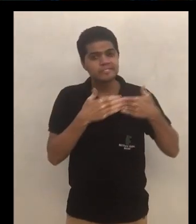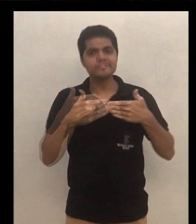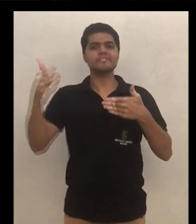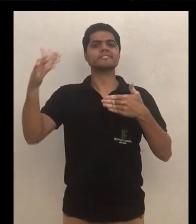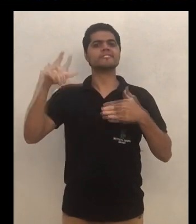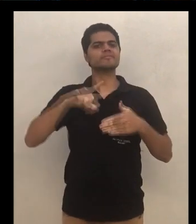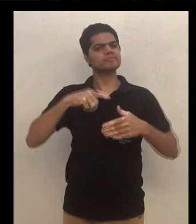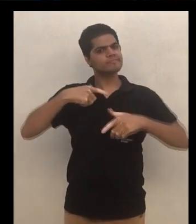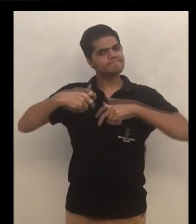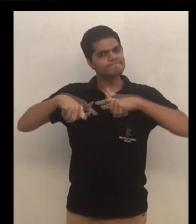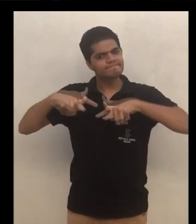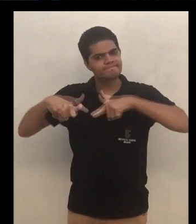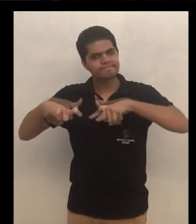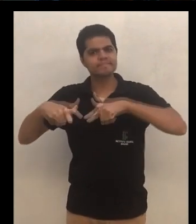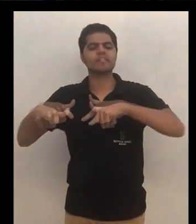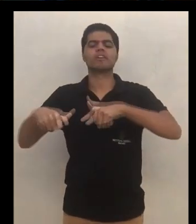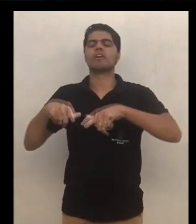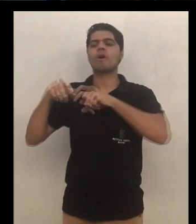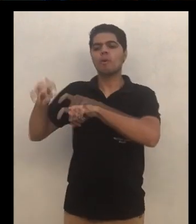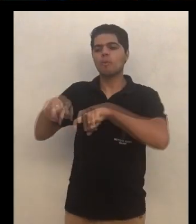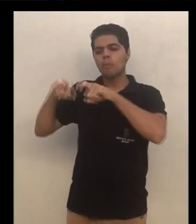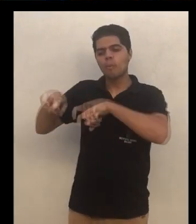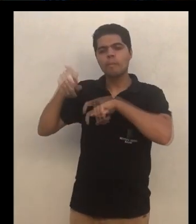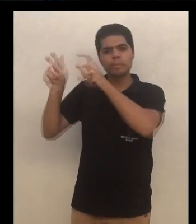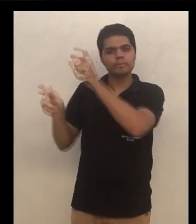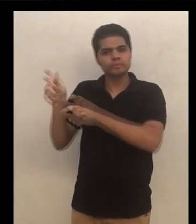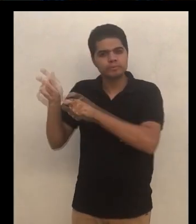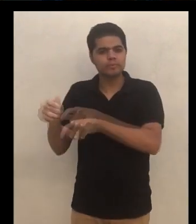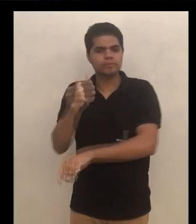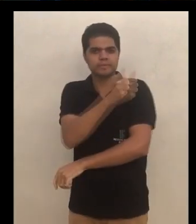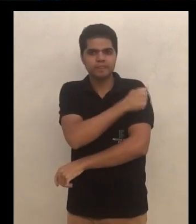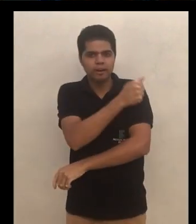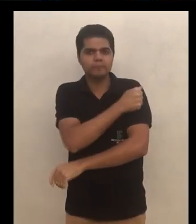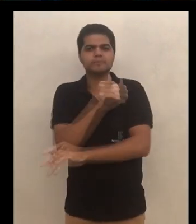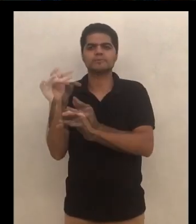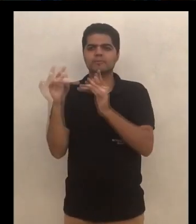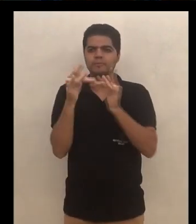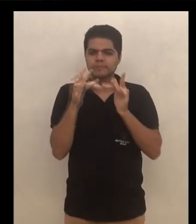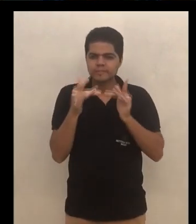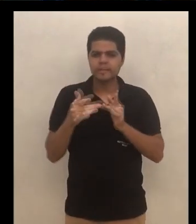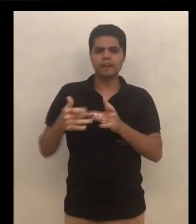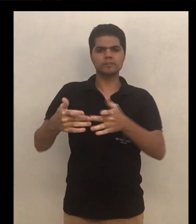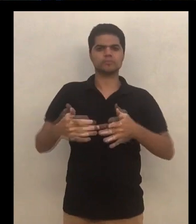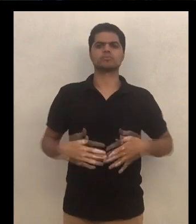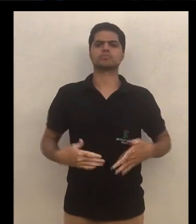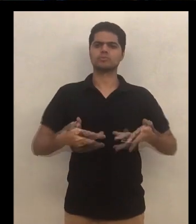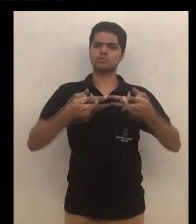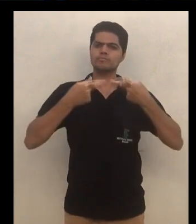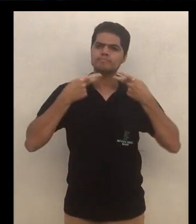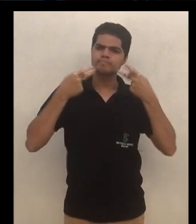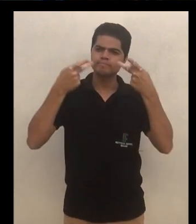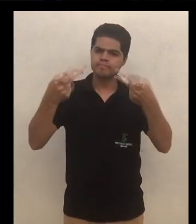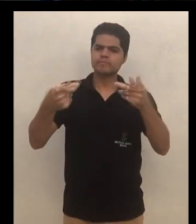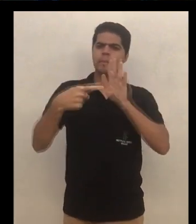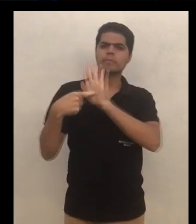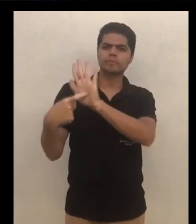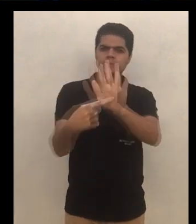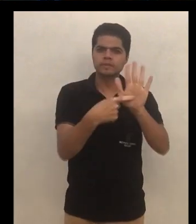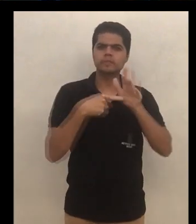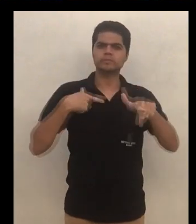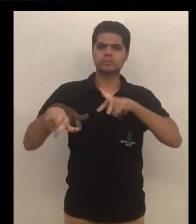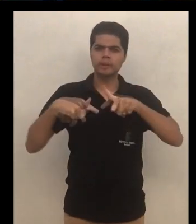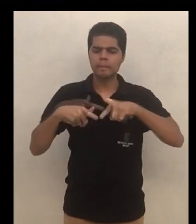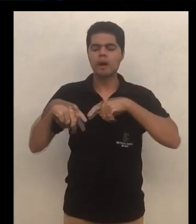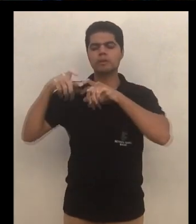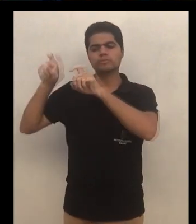desde então, a gente vem trabalhando com produtores e com alunos e divulgando o nosso trabalho, seja no